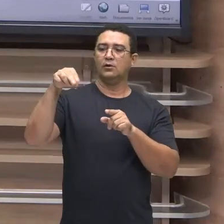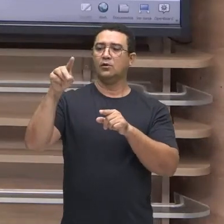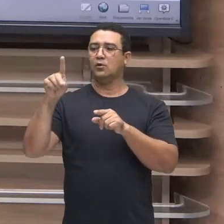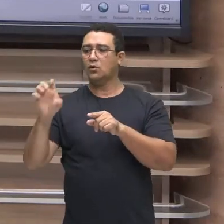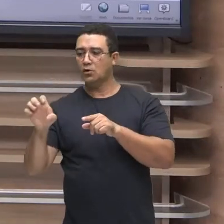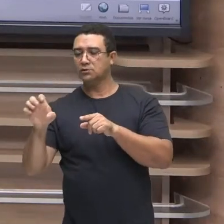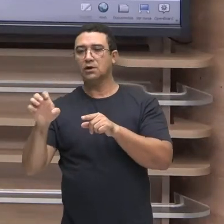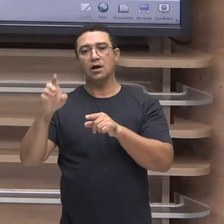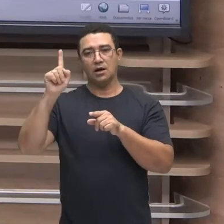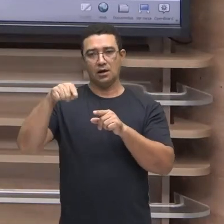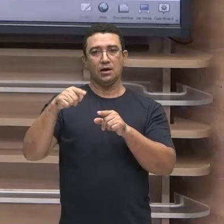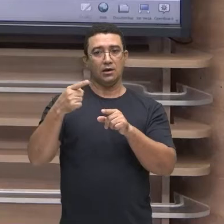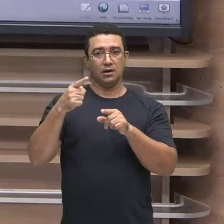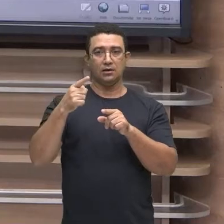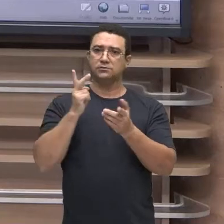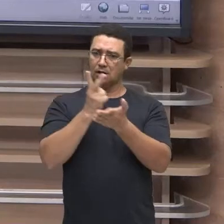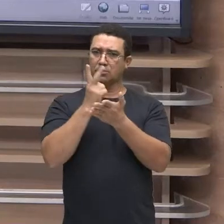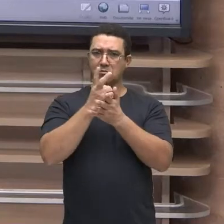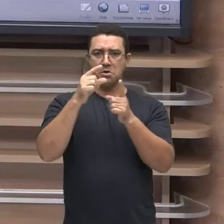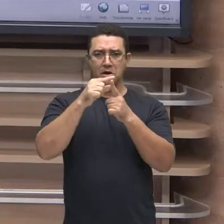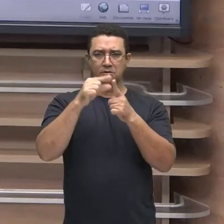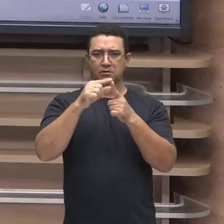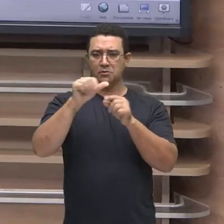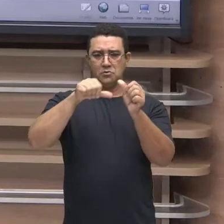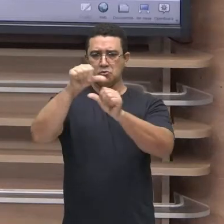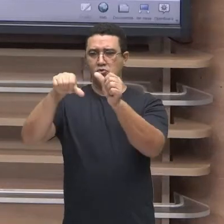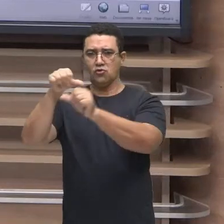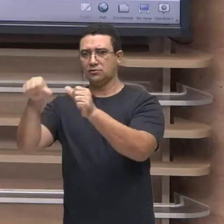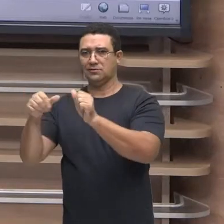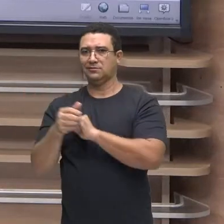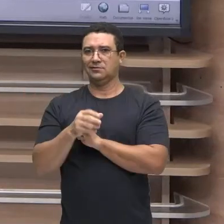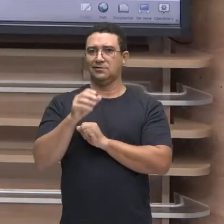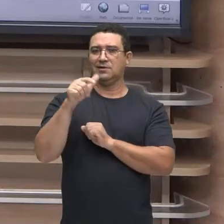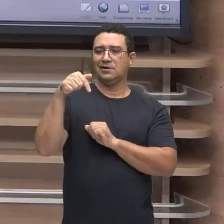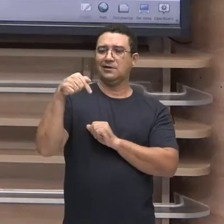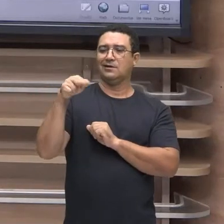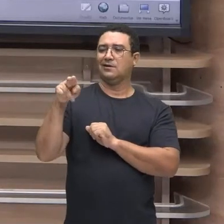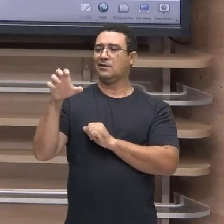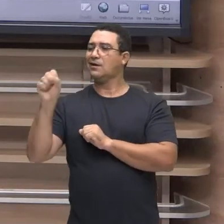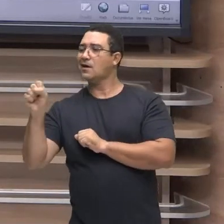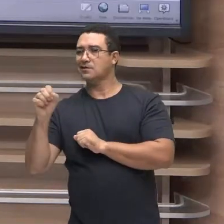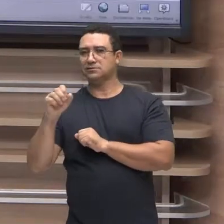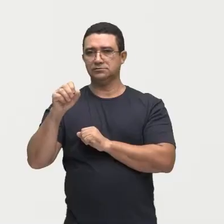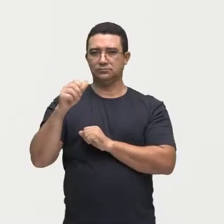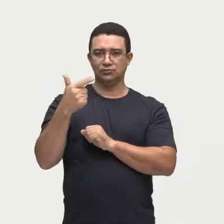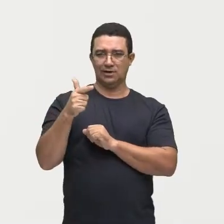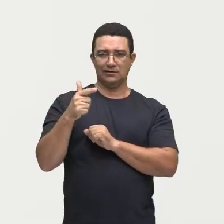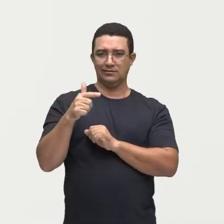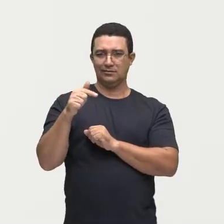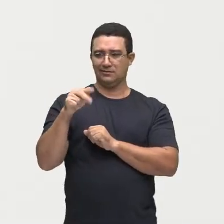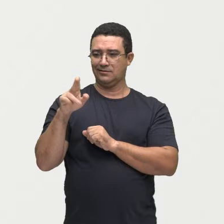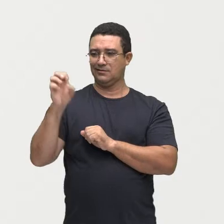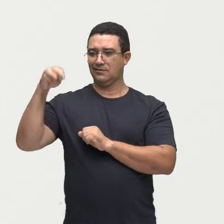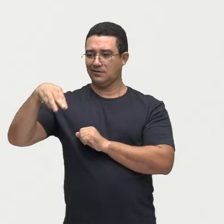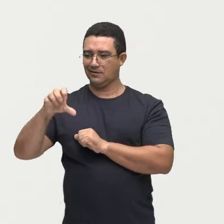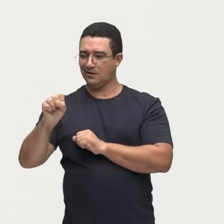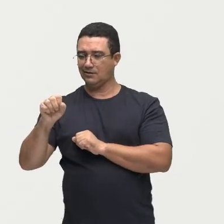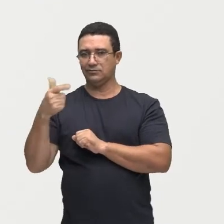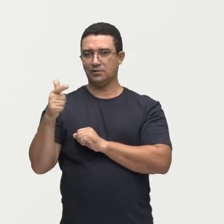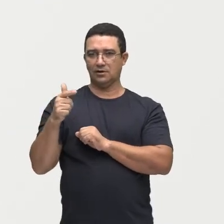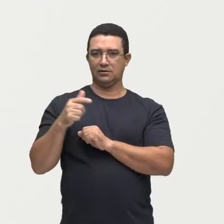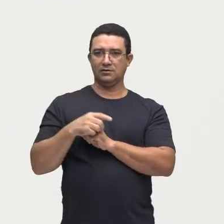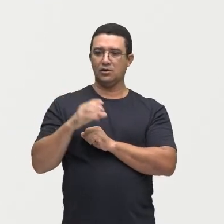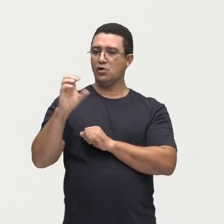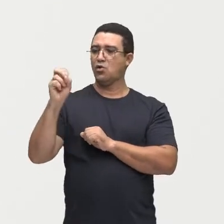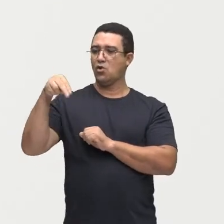se encontra, você não, também está em vários lugares, né? Que onde está relacionado a lugar. Como?